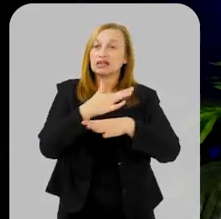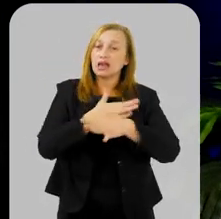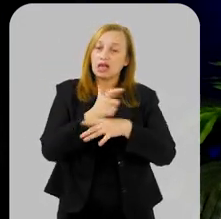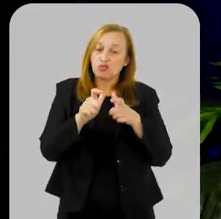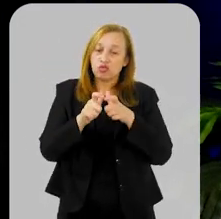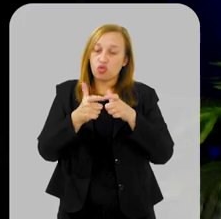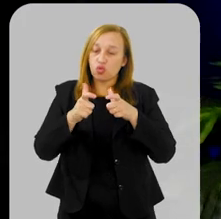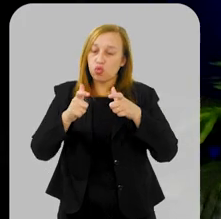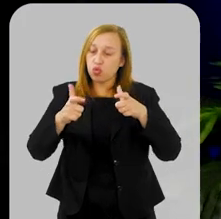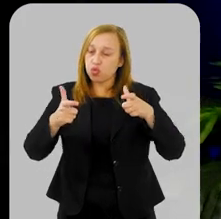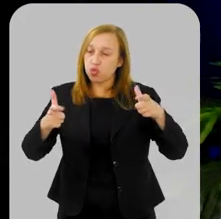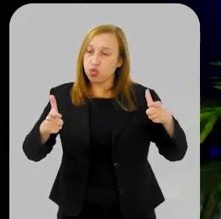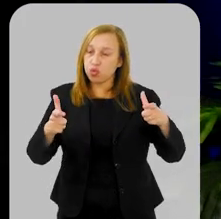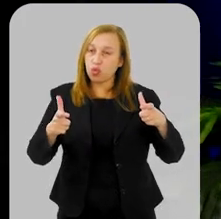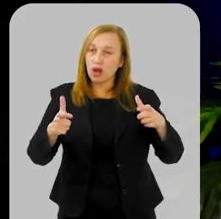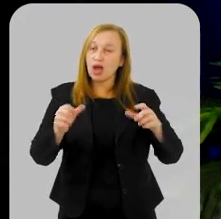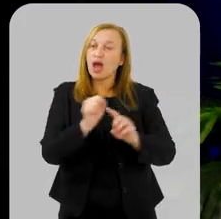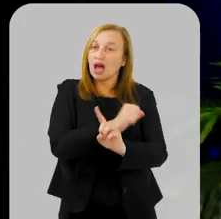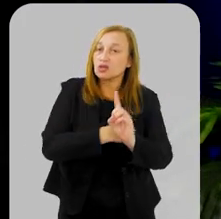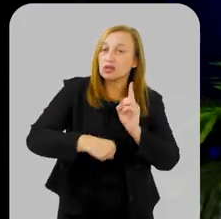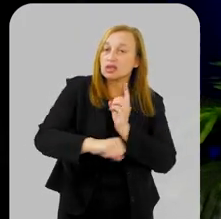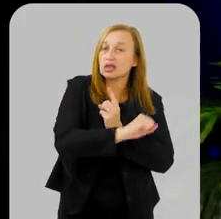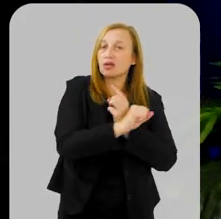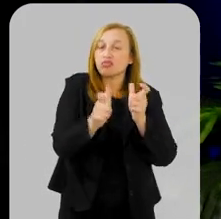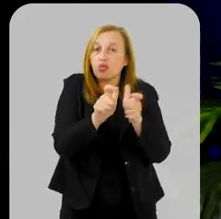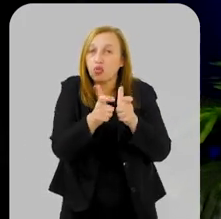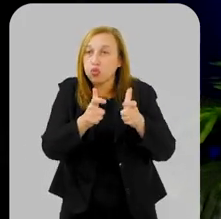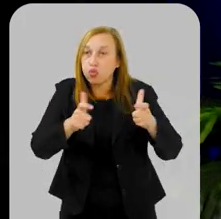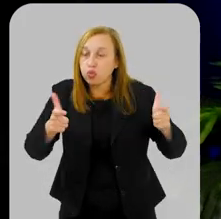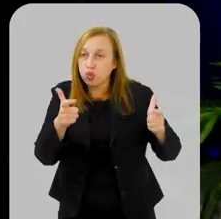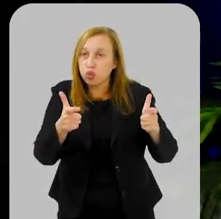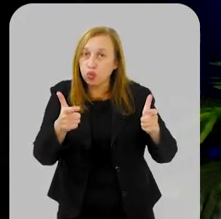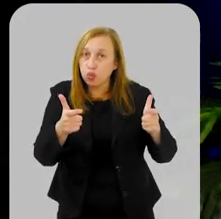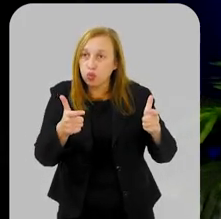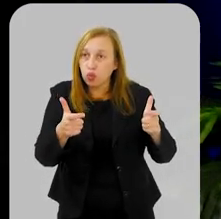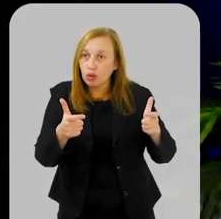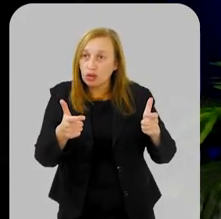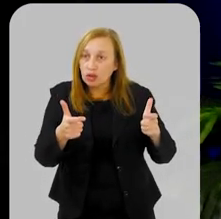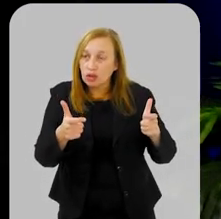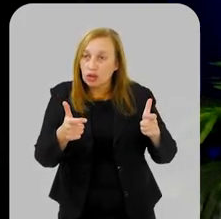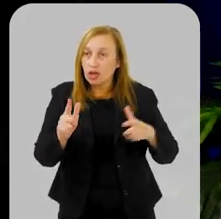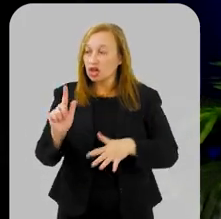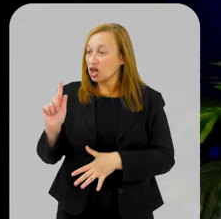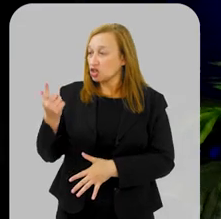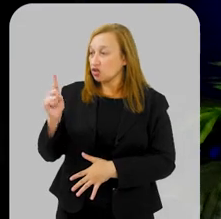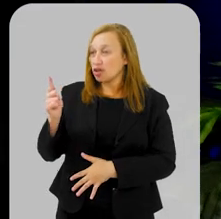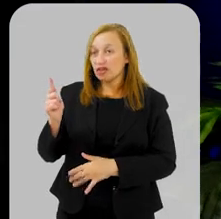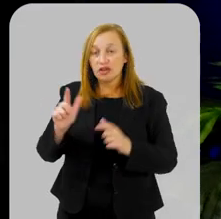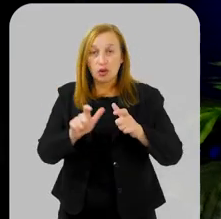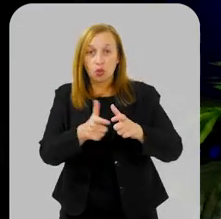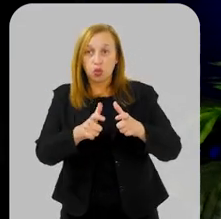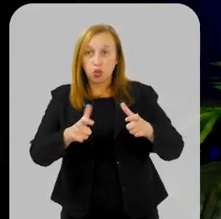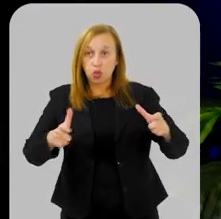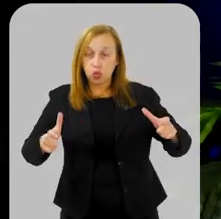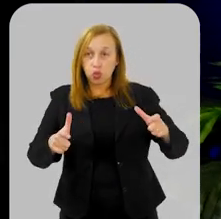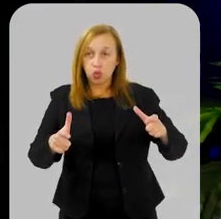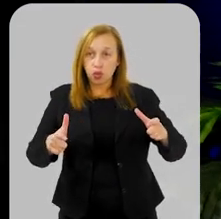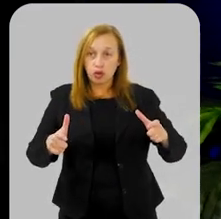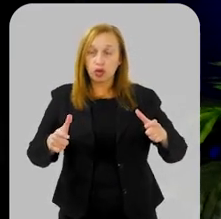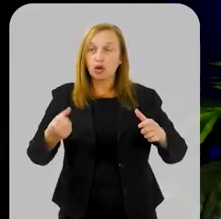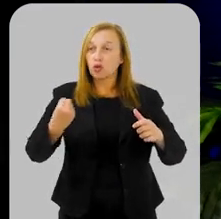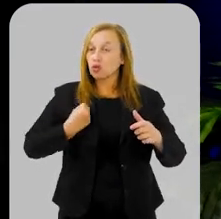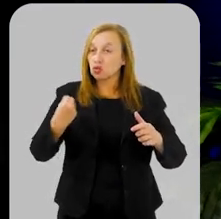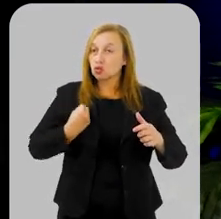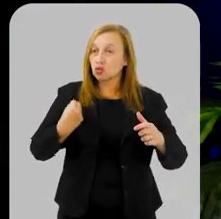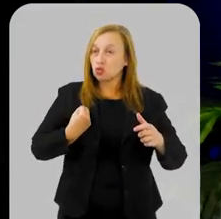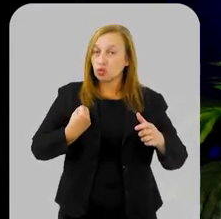cidade cresce, a população cresce, por via de consequência, a demografia é maior,